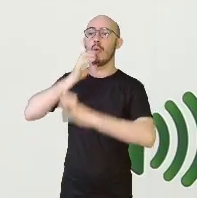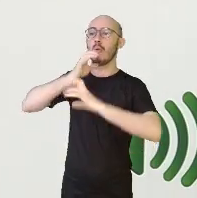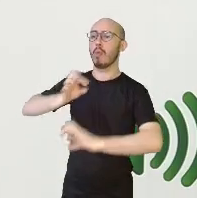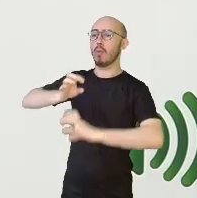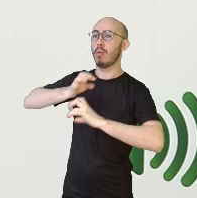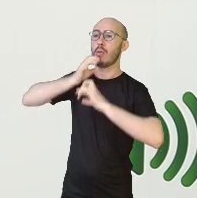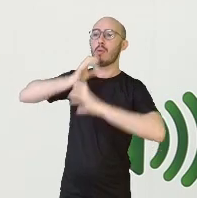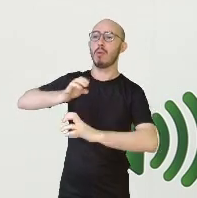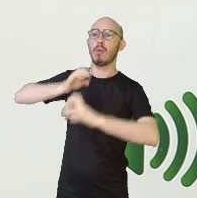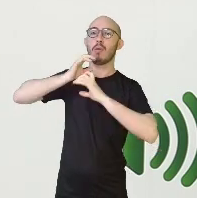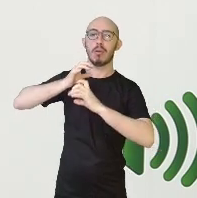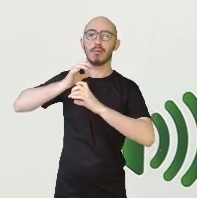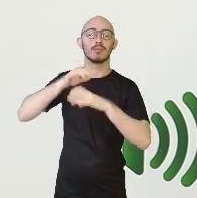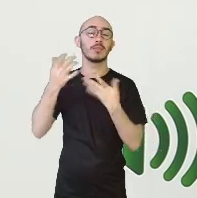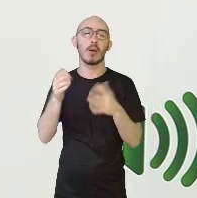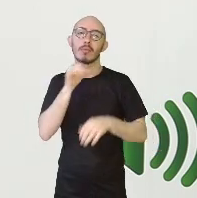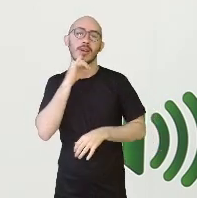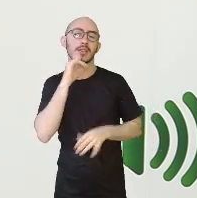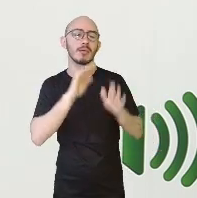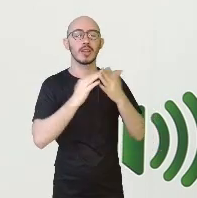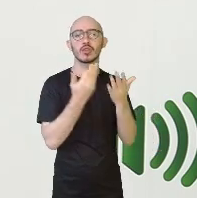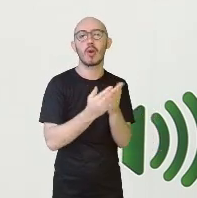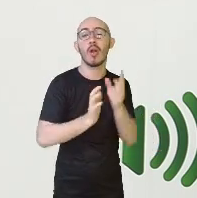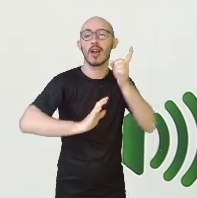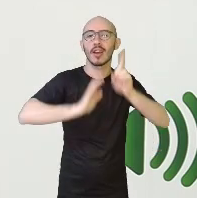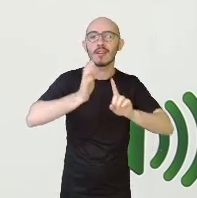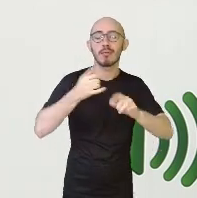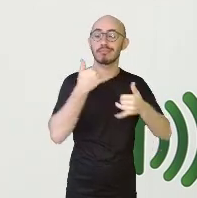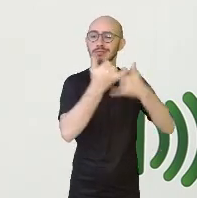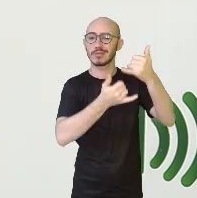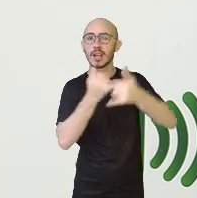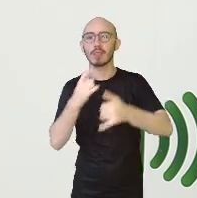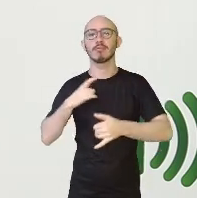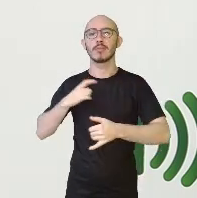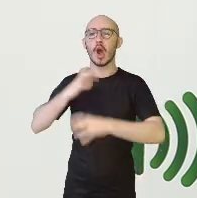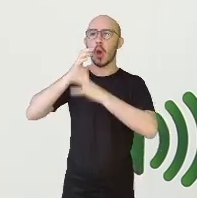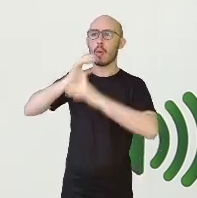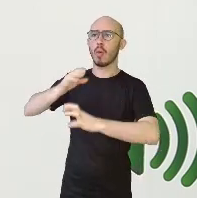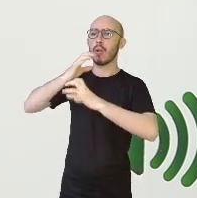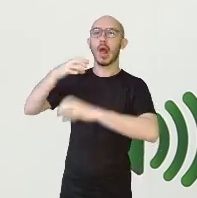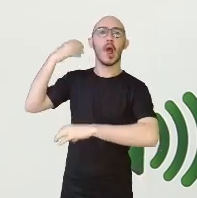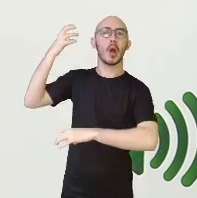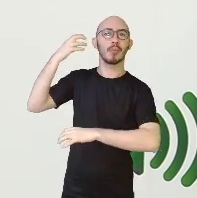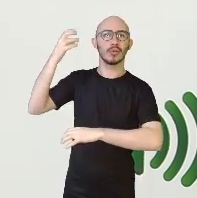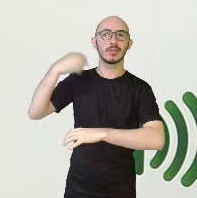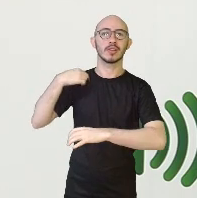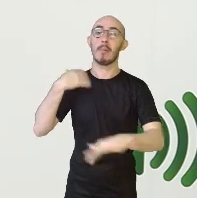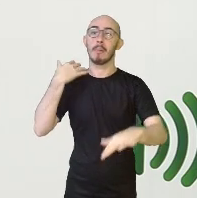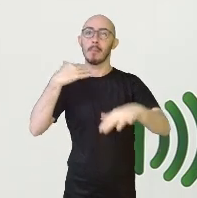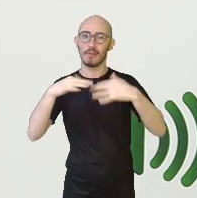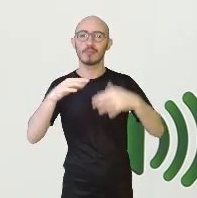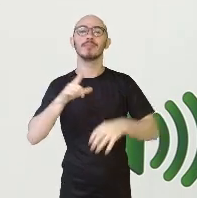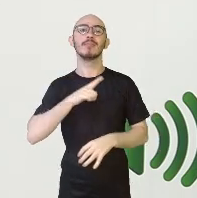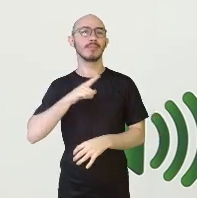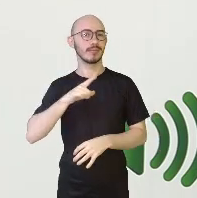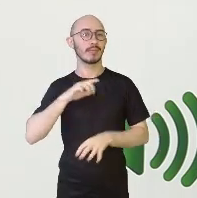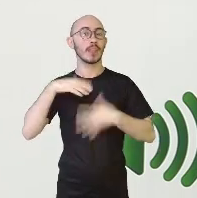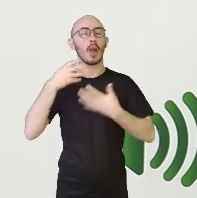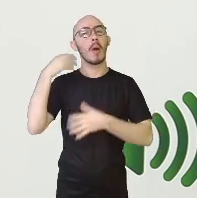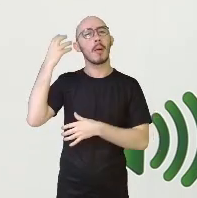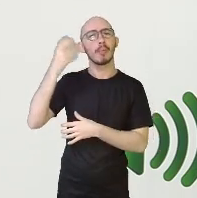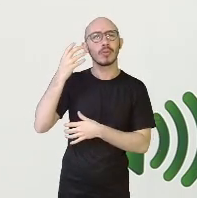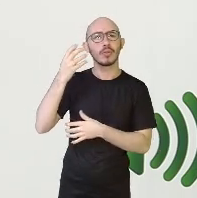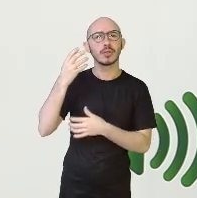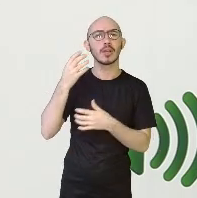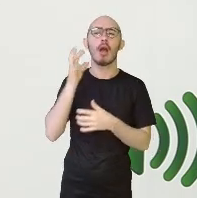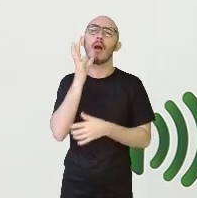sua escola, quando você estava ali na escola, no carnaval, brincando, imagina o frevo tocando e dá essa sensação, esse movimento. É uma música